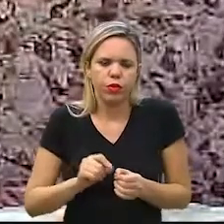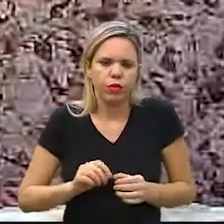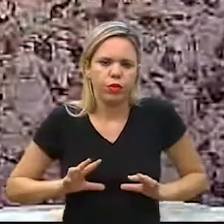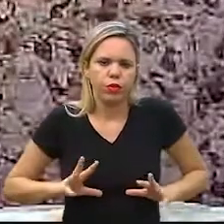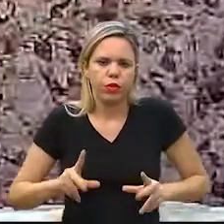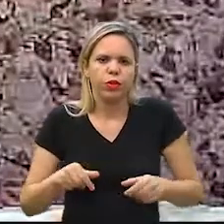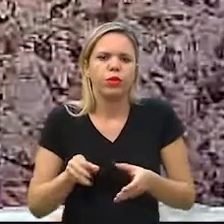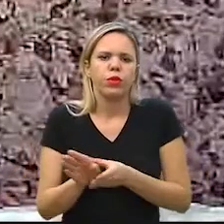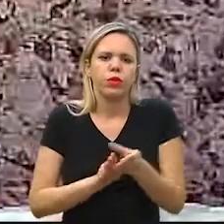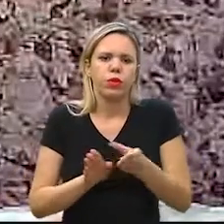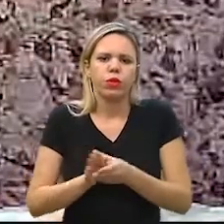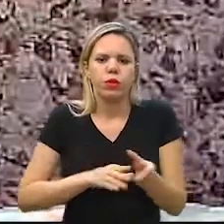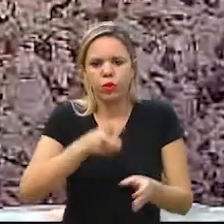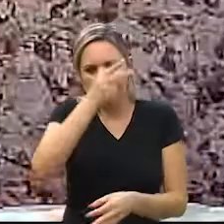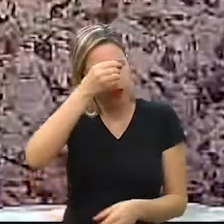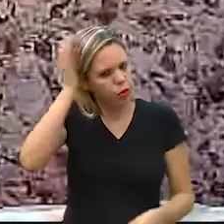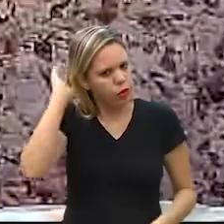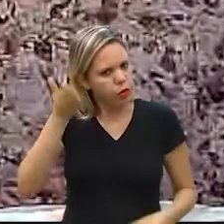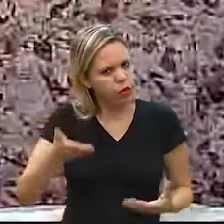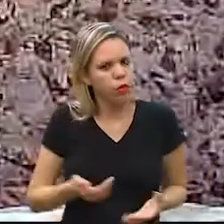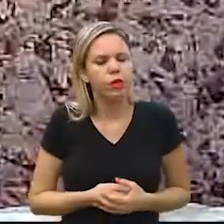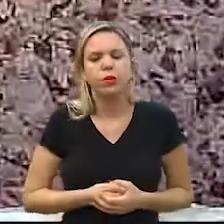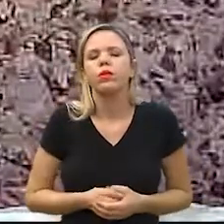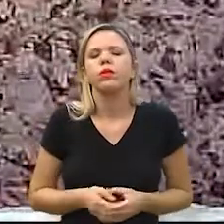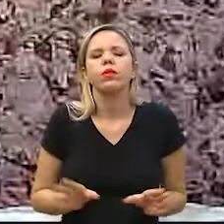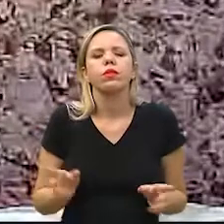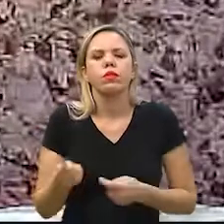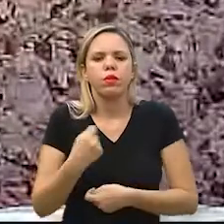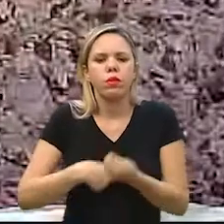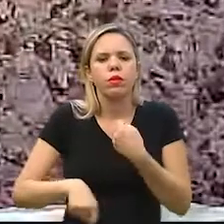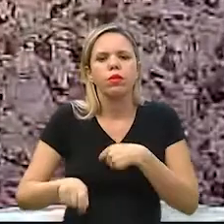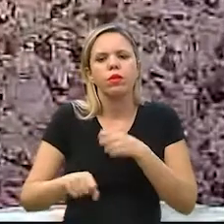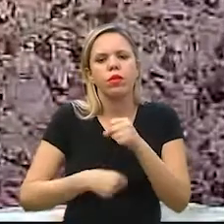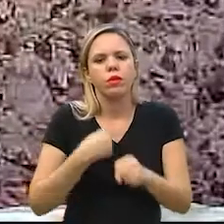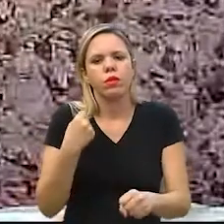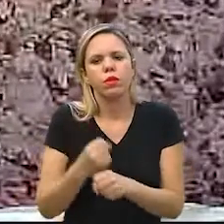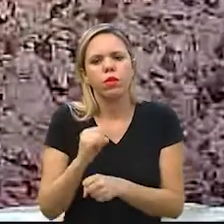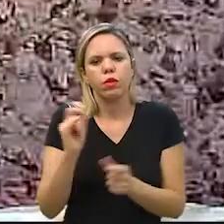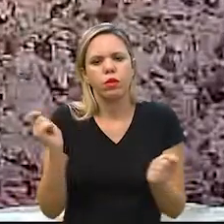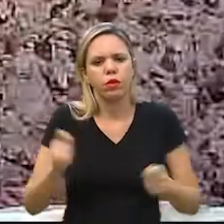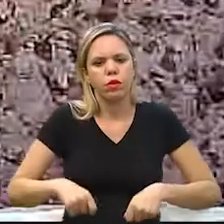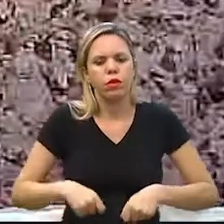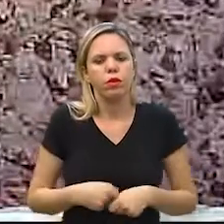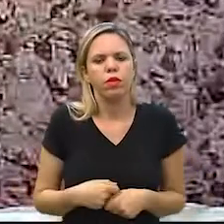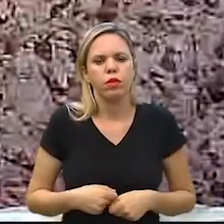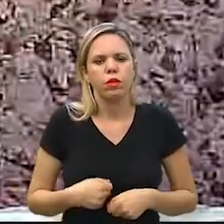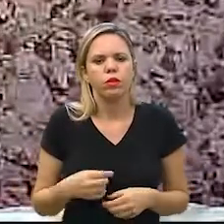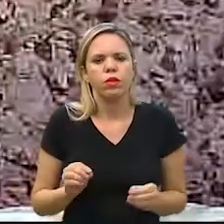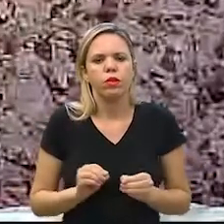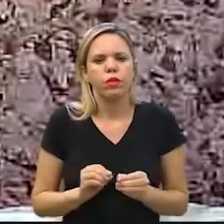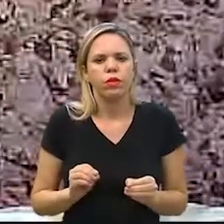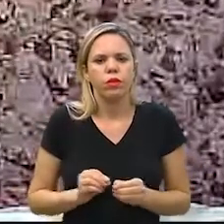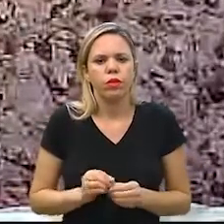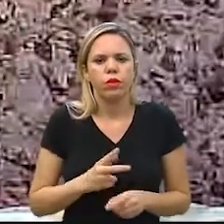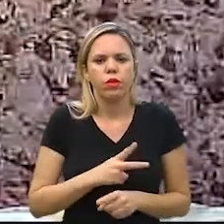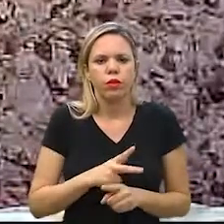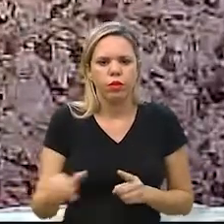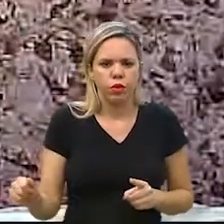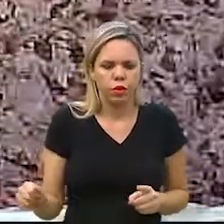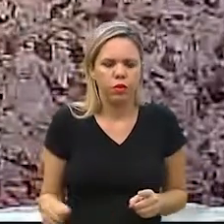toda a recomendação do prefeito Dário fechar esse ano, se possível, não vamos fechar com